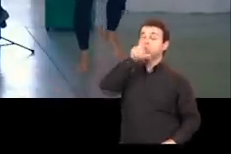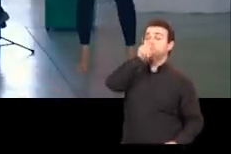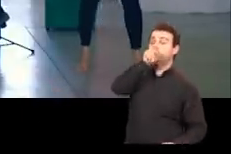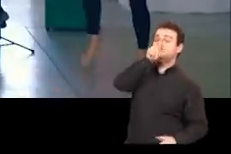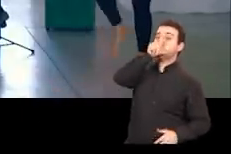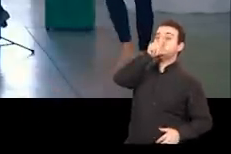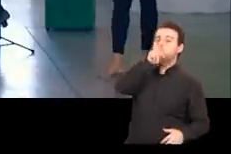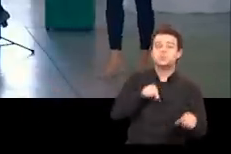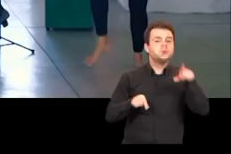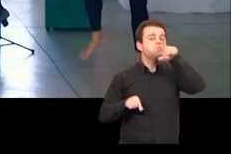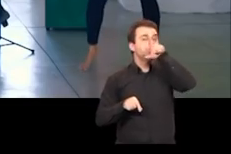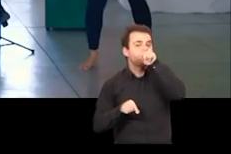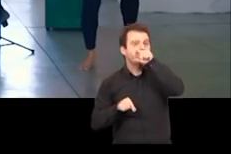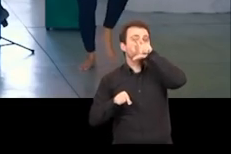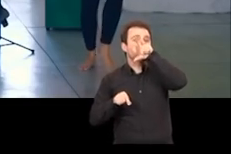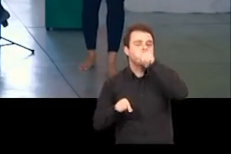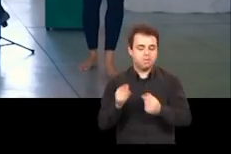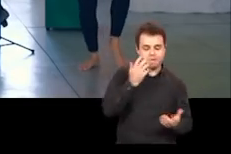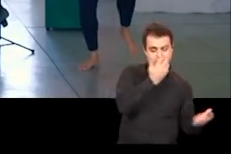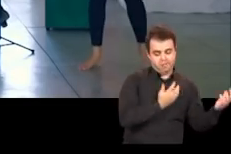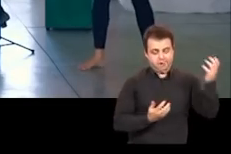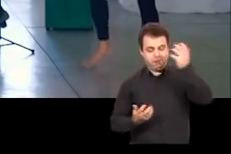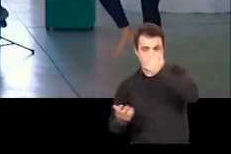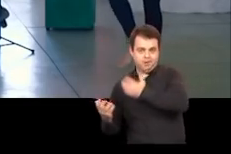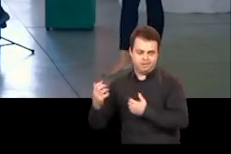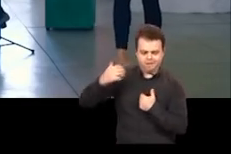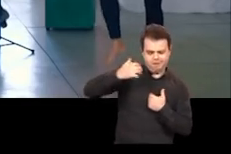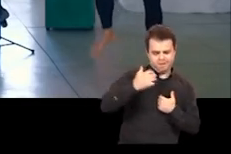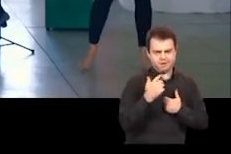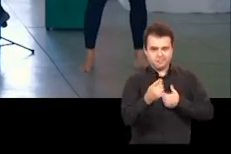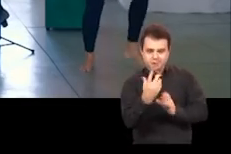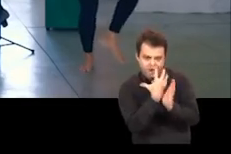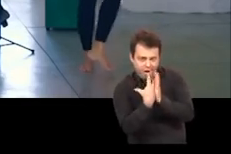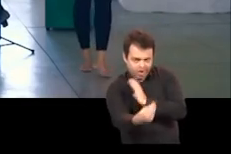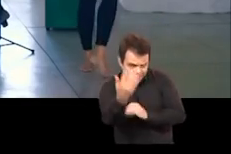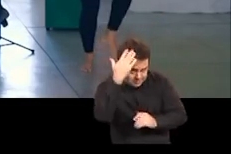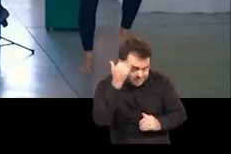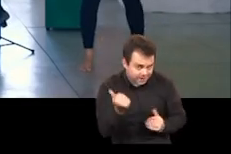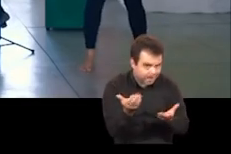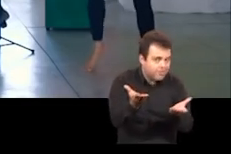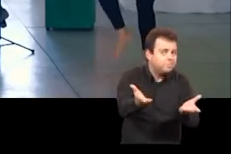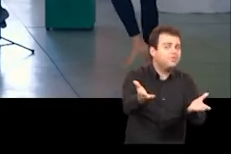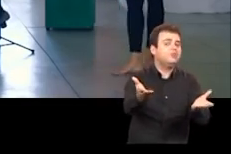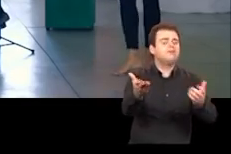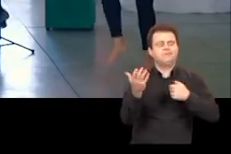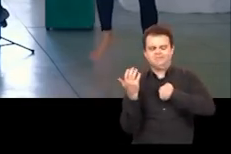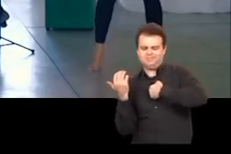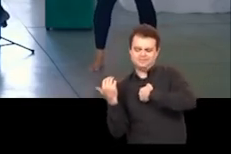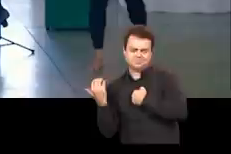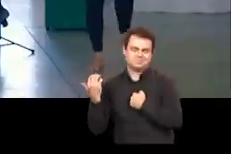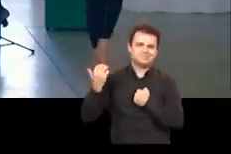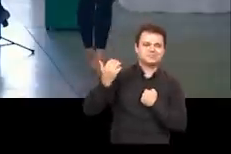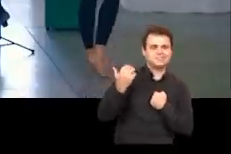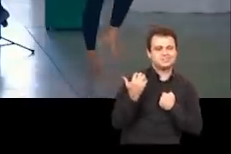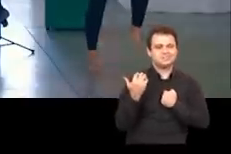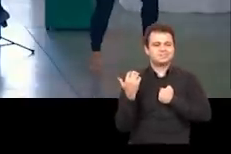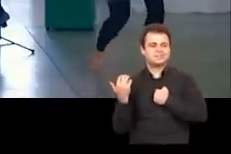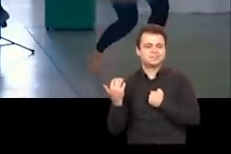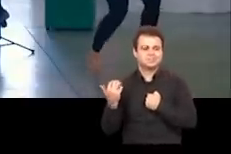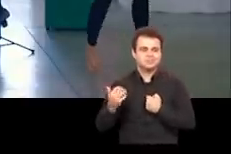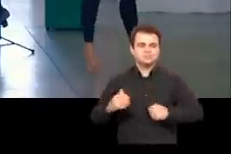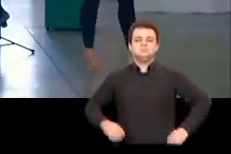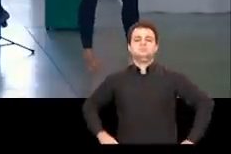tuiuiu, quero ver quem sabe dançar. A dança do tuiuiu, quero ver quem sabe